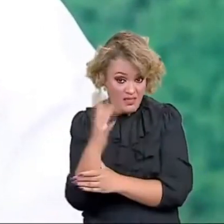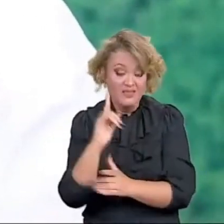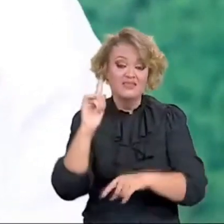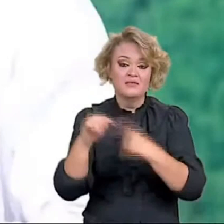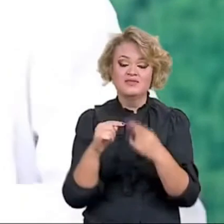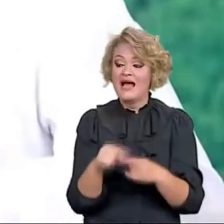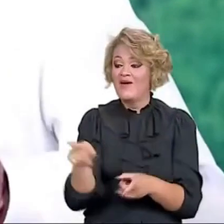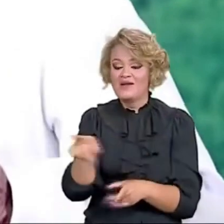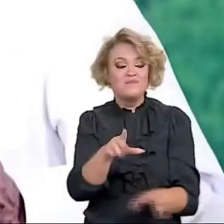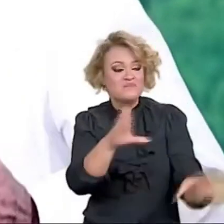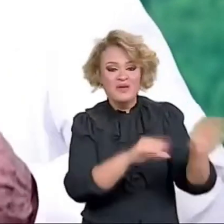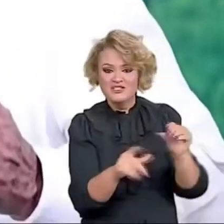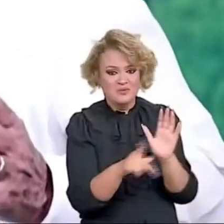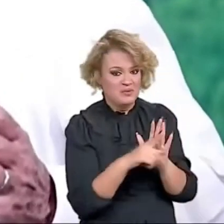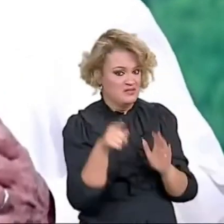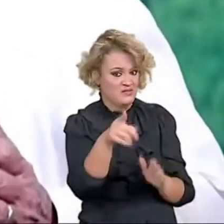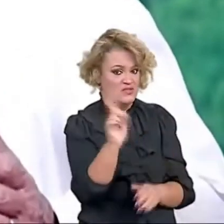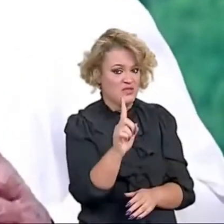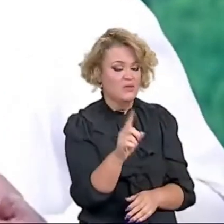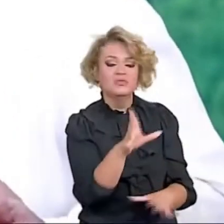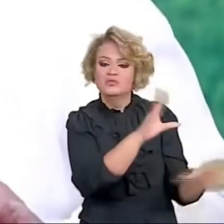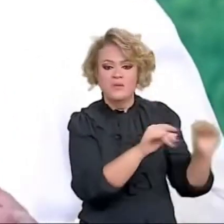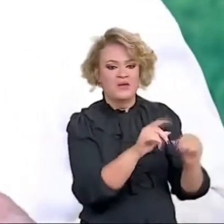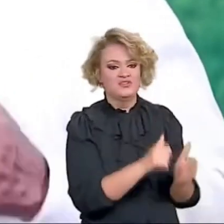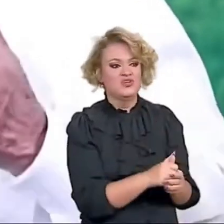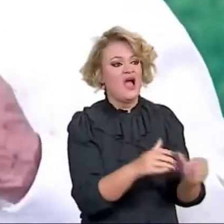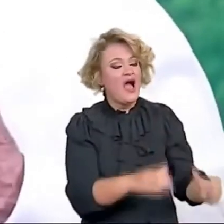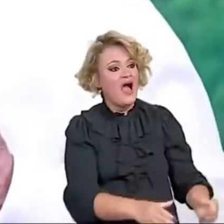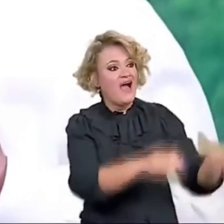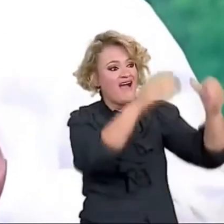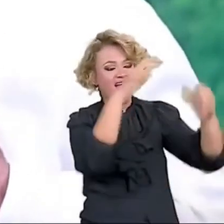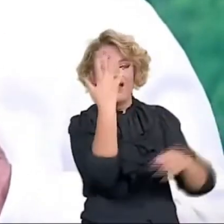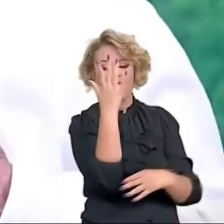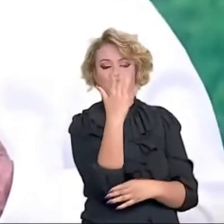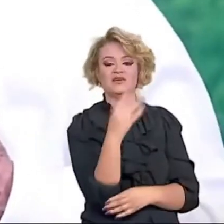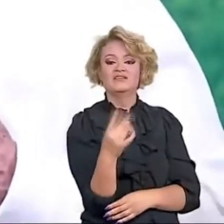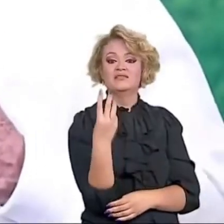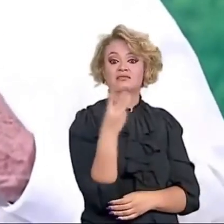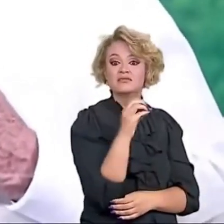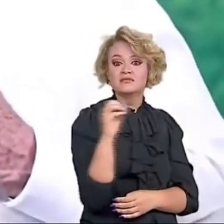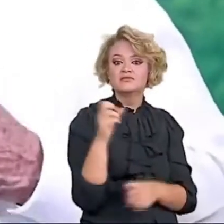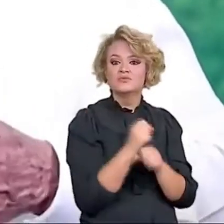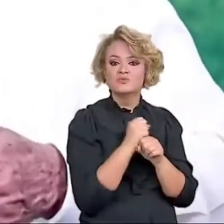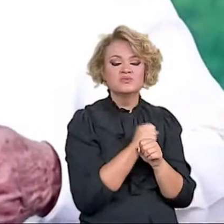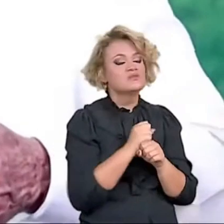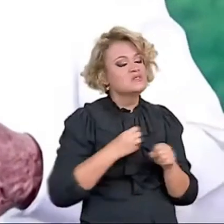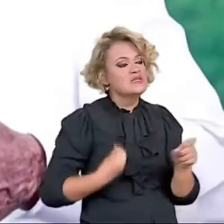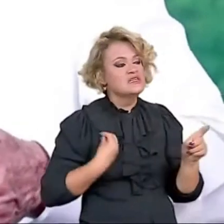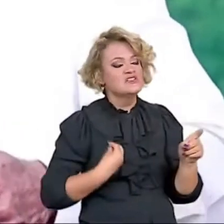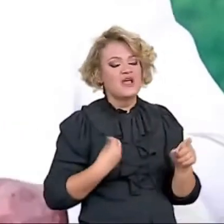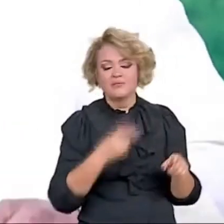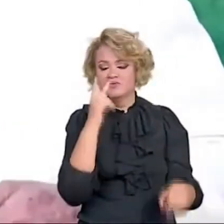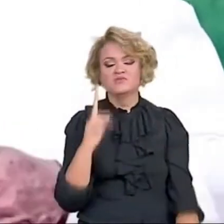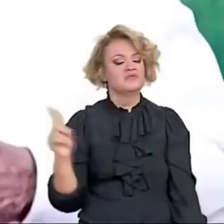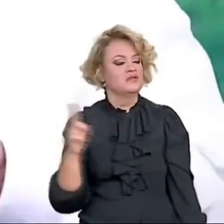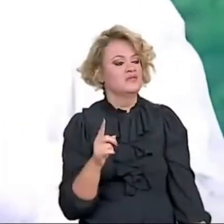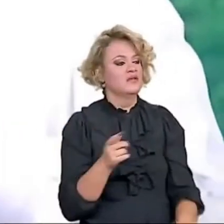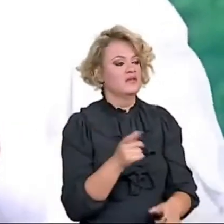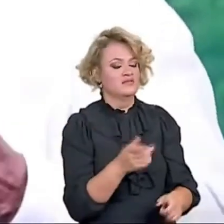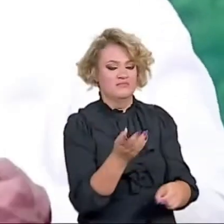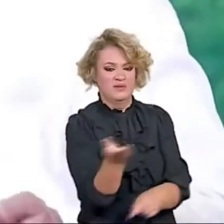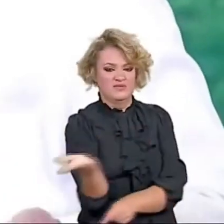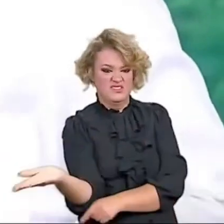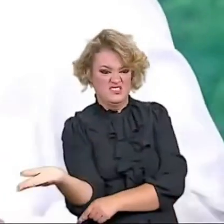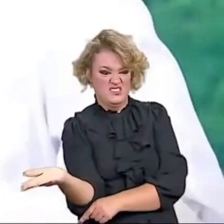dele. Você tem uma árvore de 300 anos que a natureza nos deu. O cidadão chega lá, pega um motosserra, pega uma